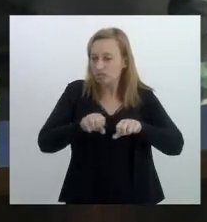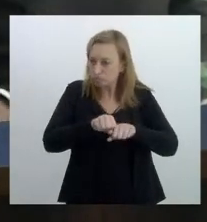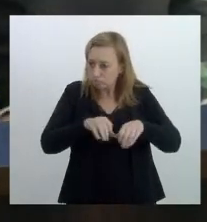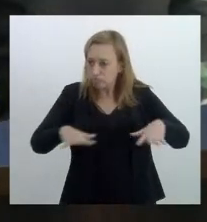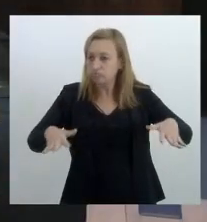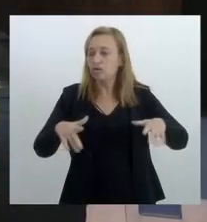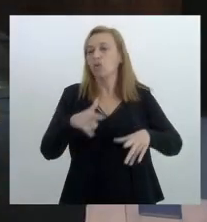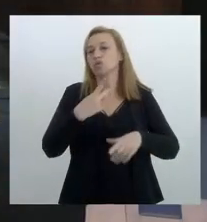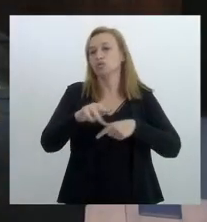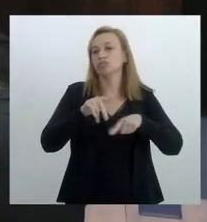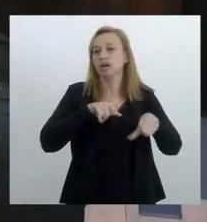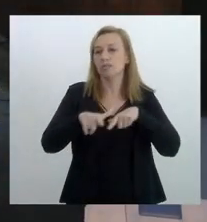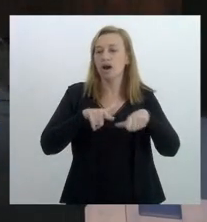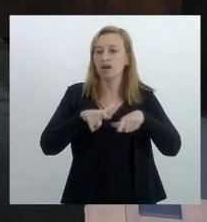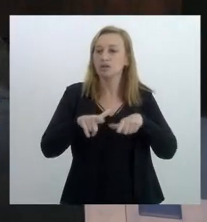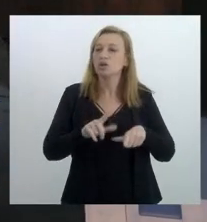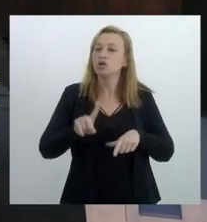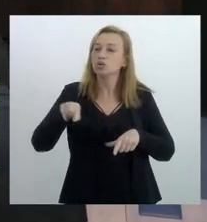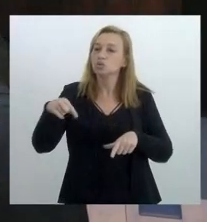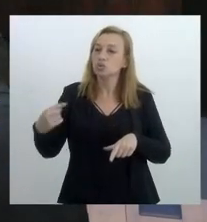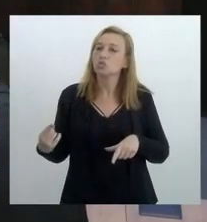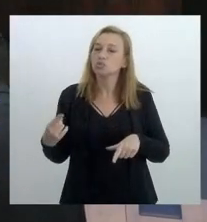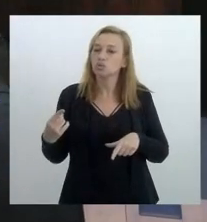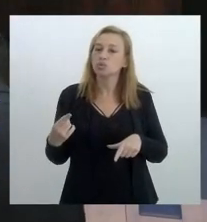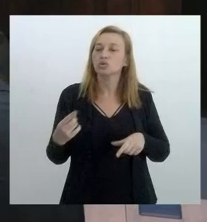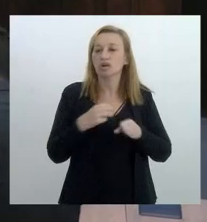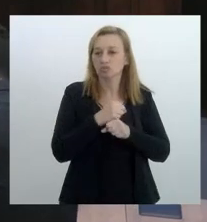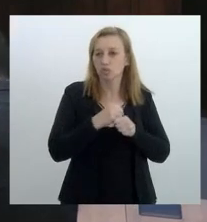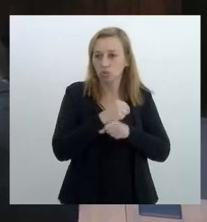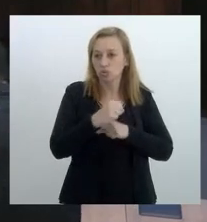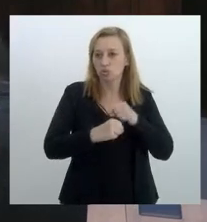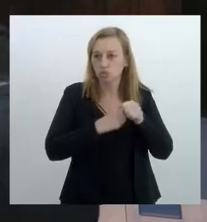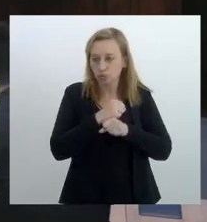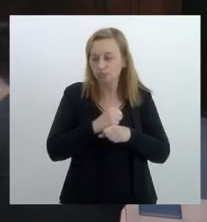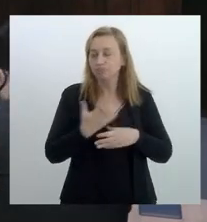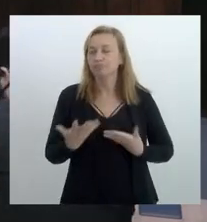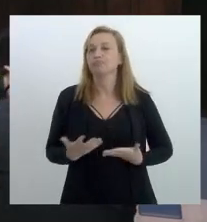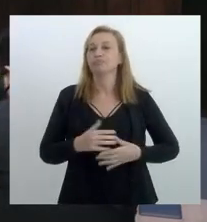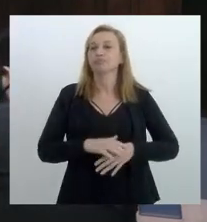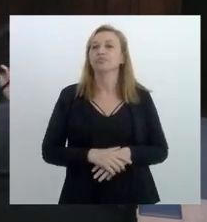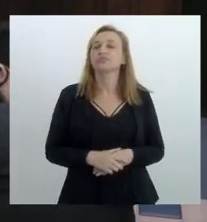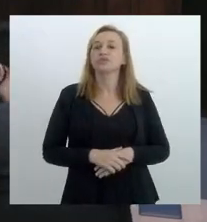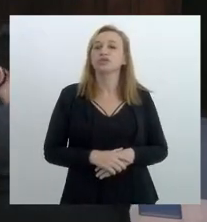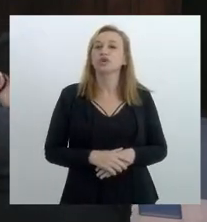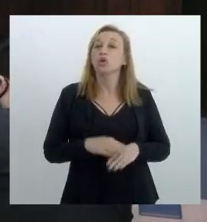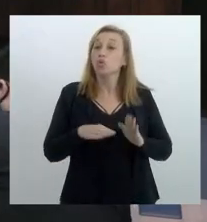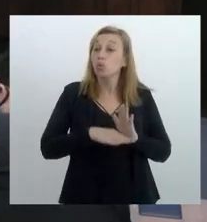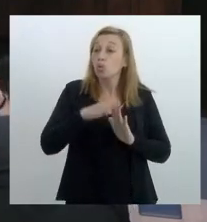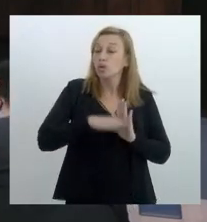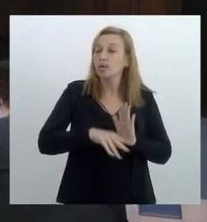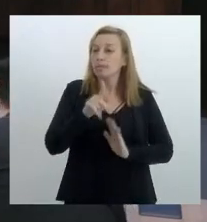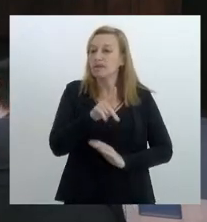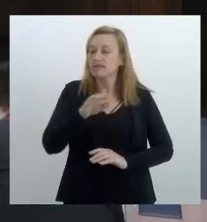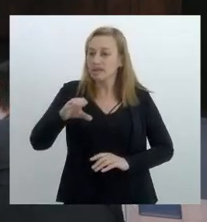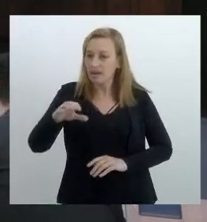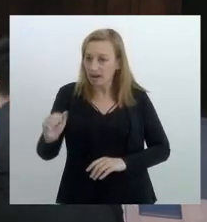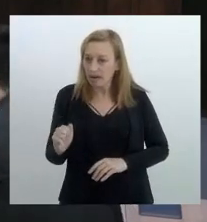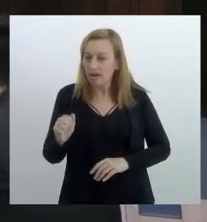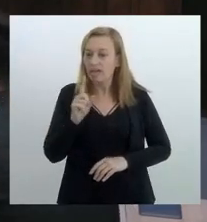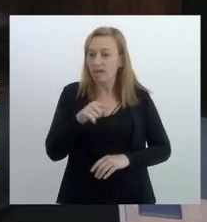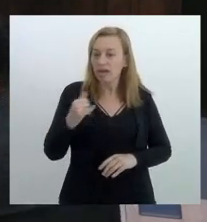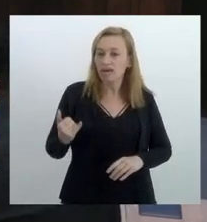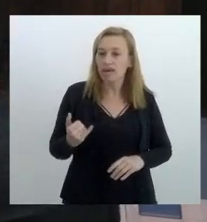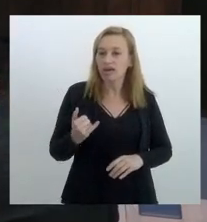para os próximos anos. O índice do IPCA é uma imposição, mas é